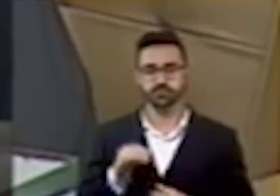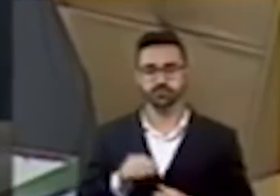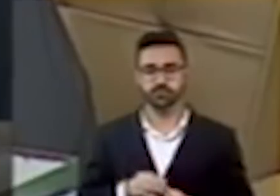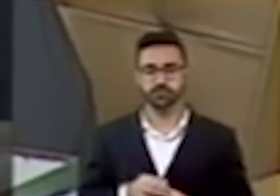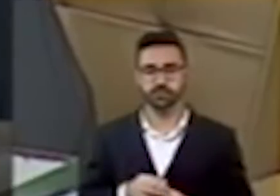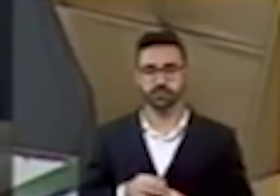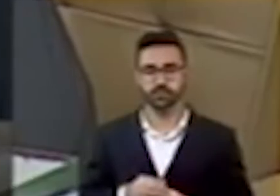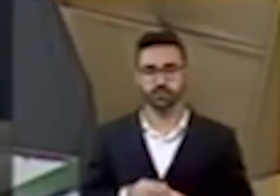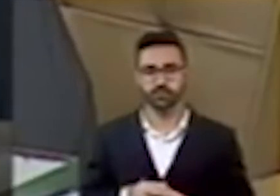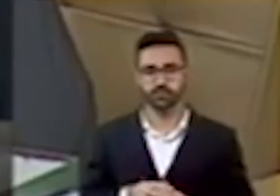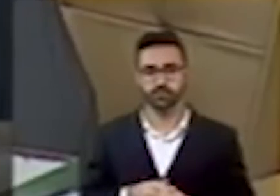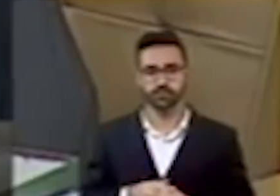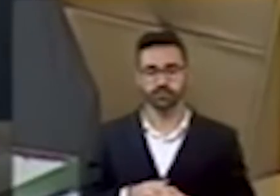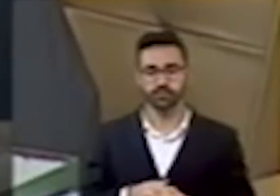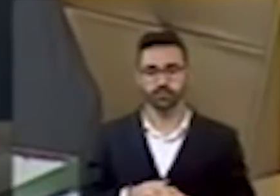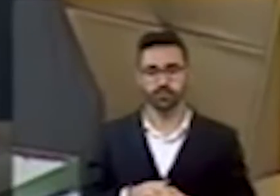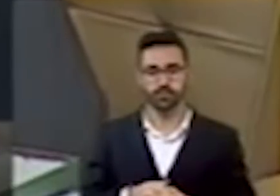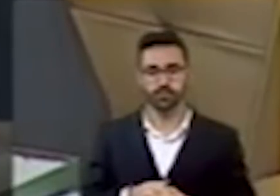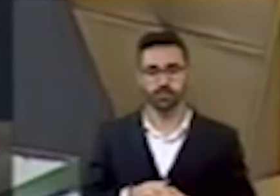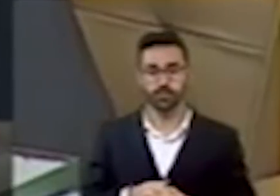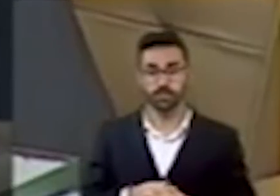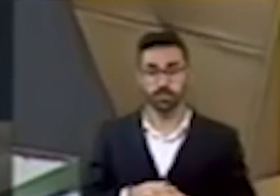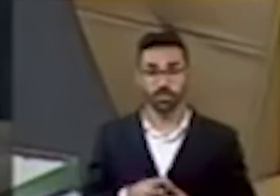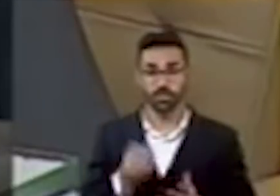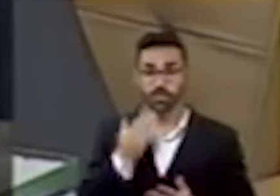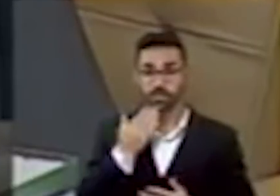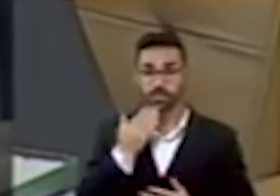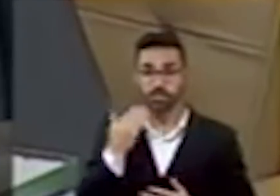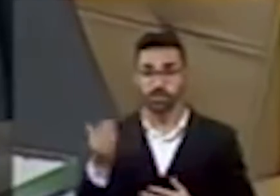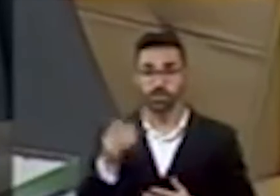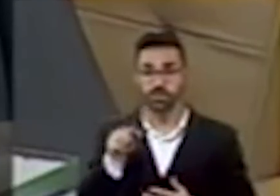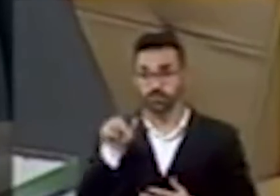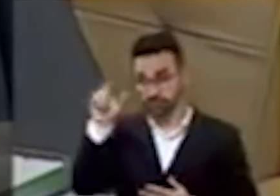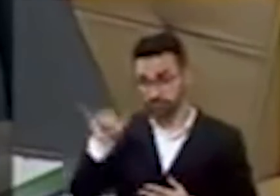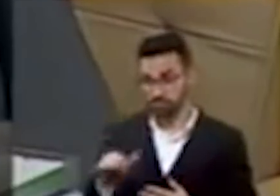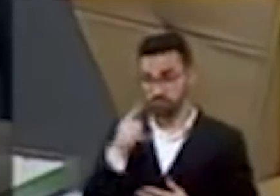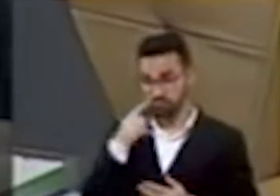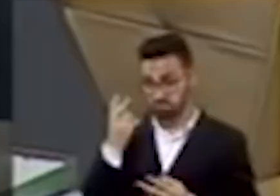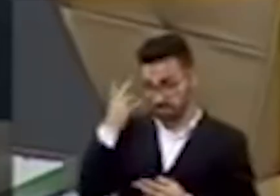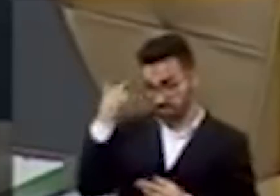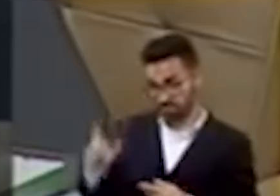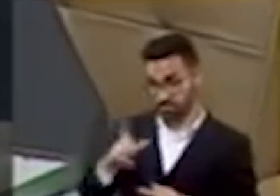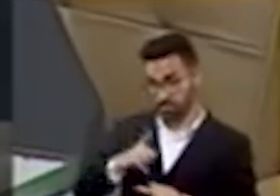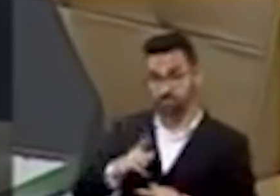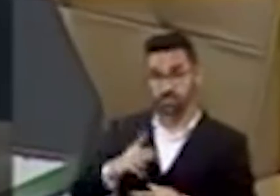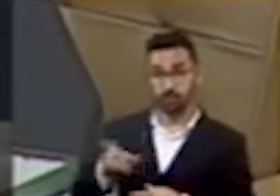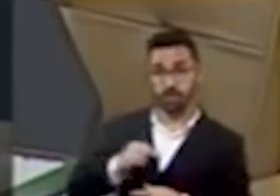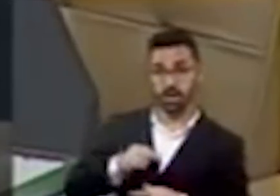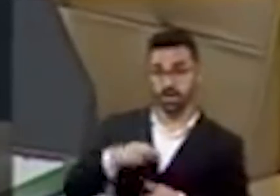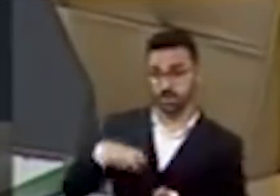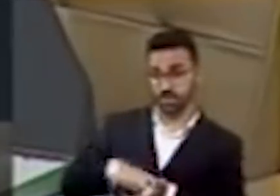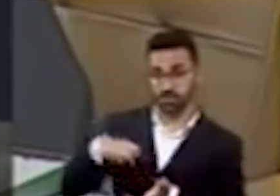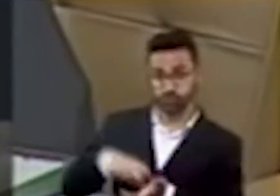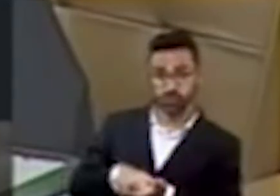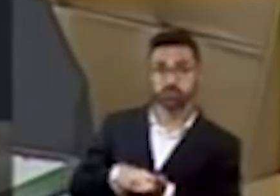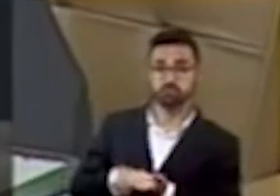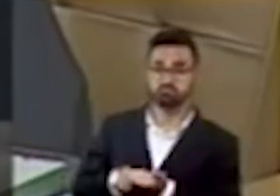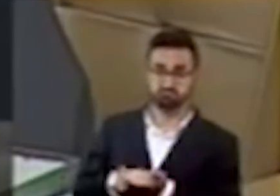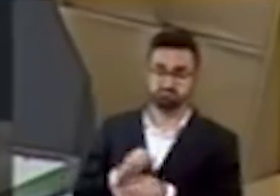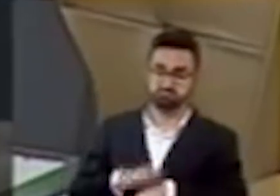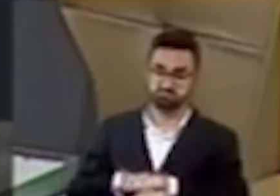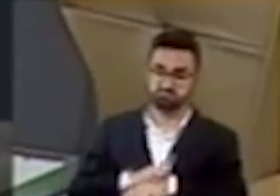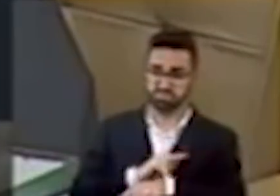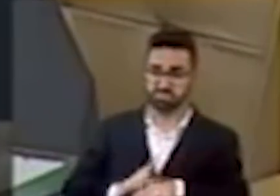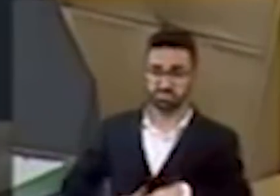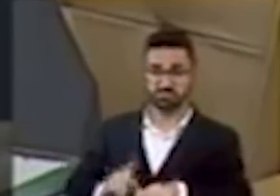ante considerações dirigidas a amparar um delito merecedor de castigo. A reflexão de que o destino de um